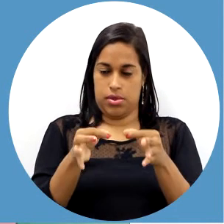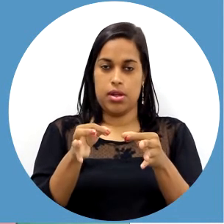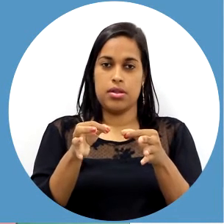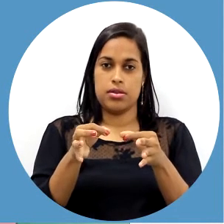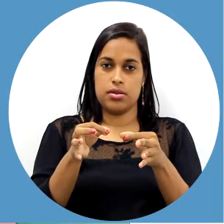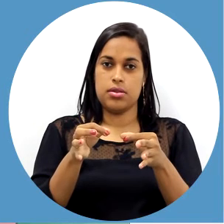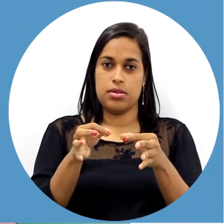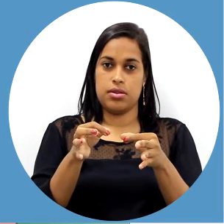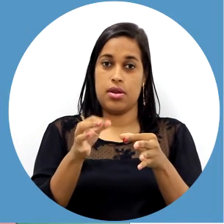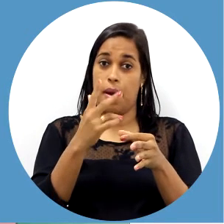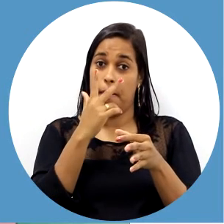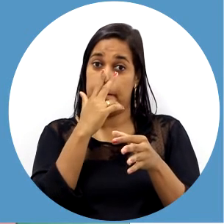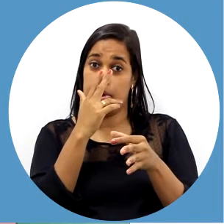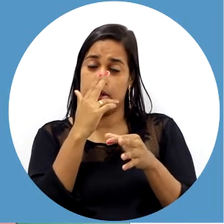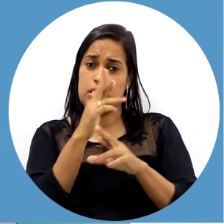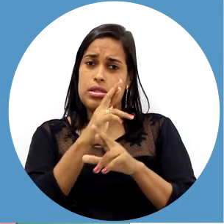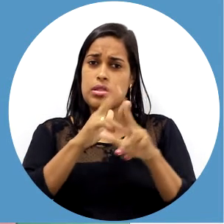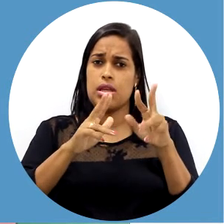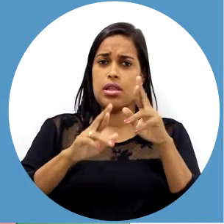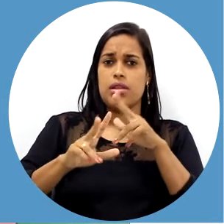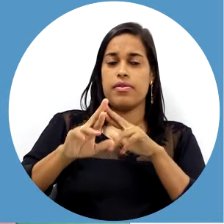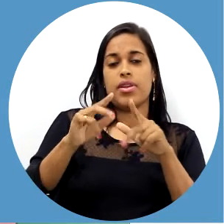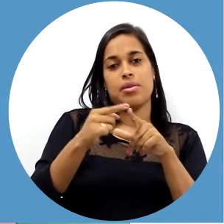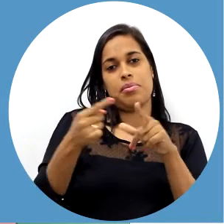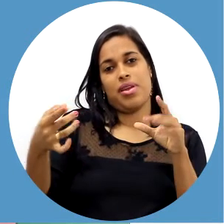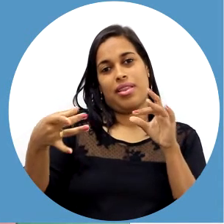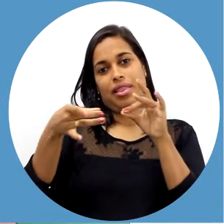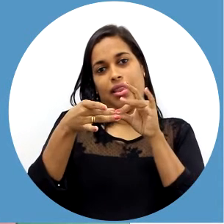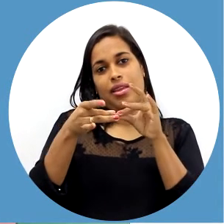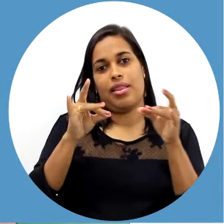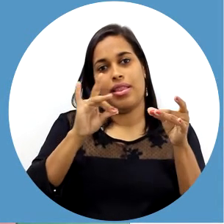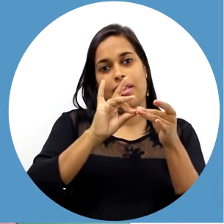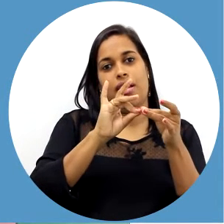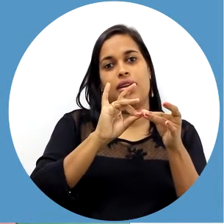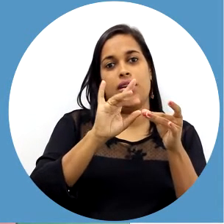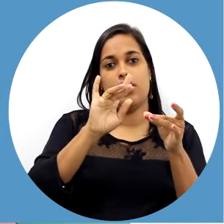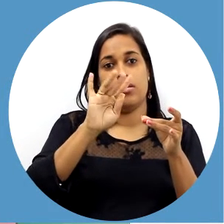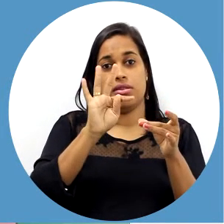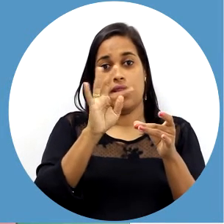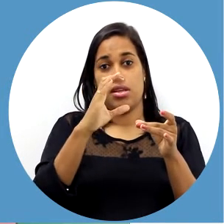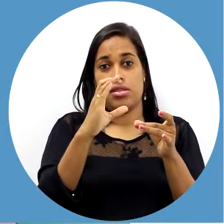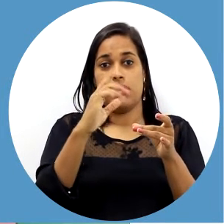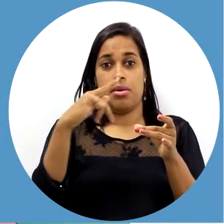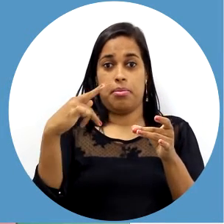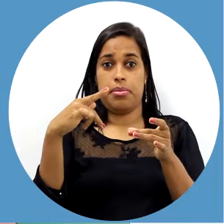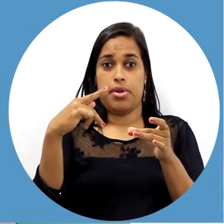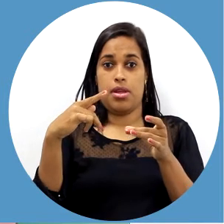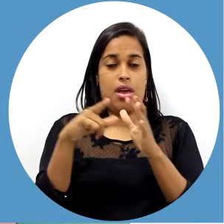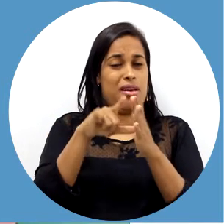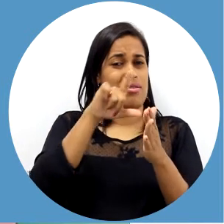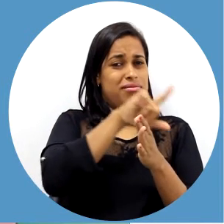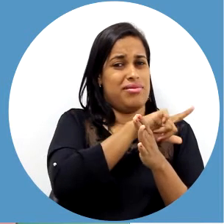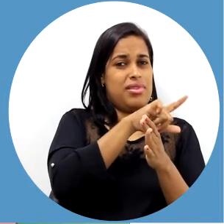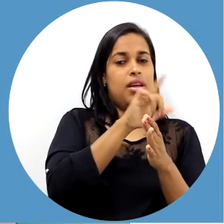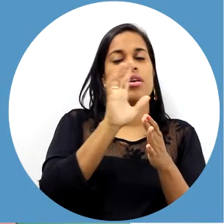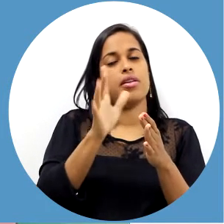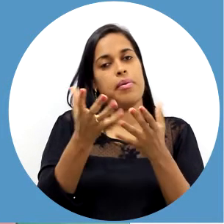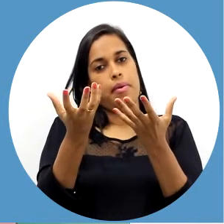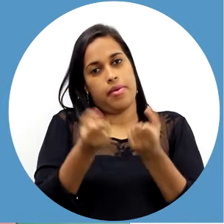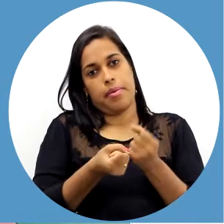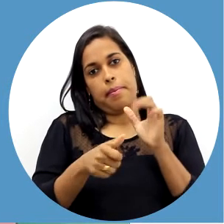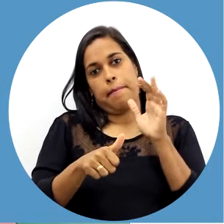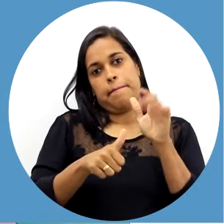e o TCP/IP, você vê que parecem ser diferentes, mas eles estão interligados. Tá? O TCP/IP é mais antigo, ele foi adotado